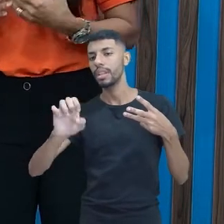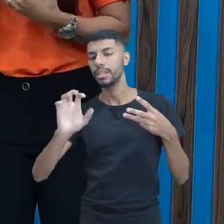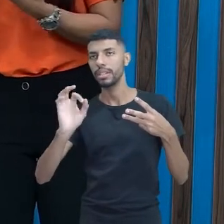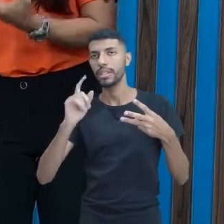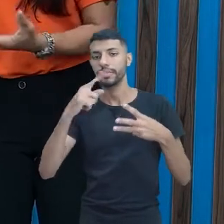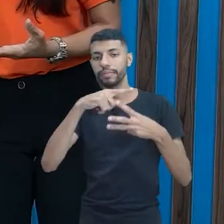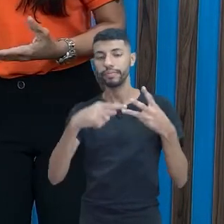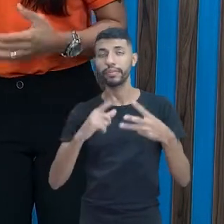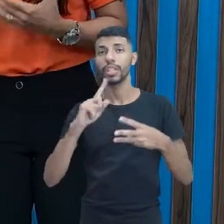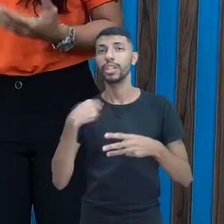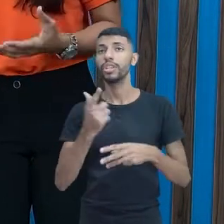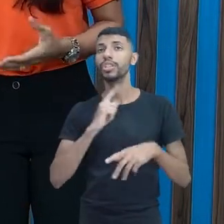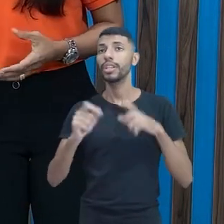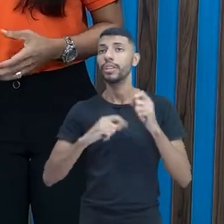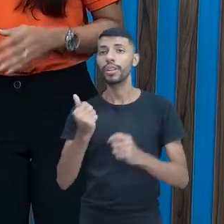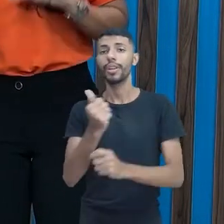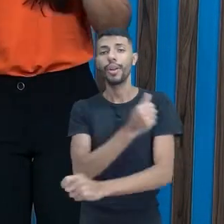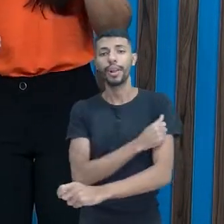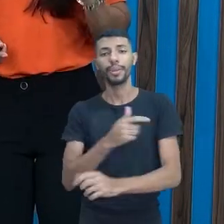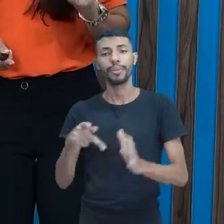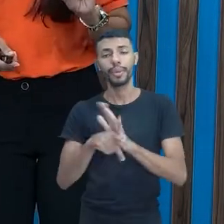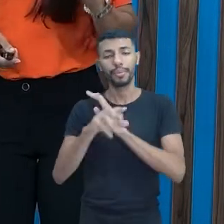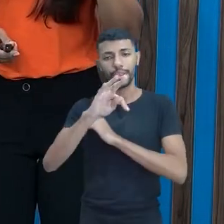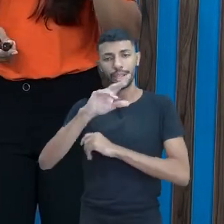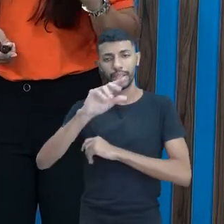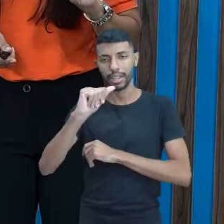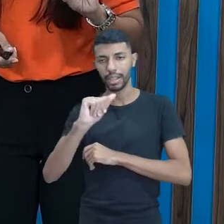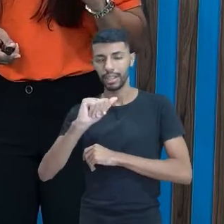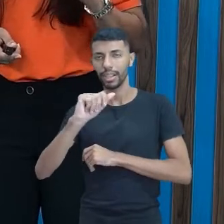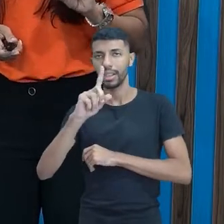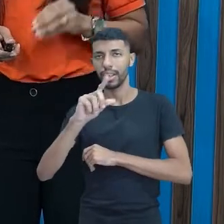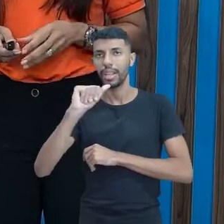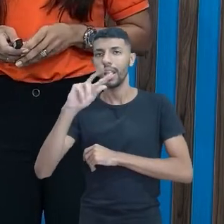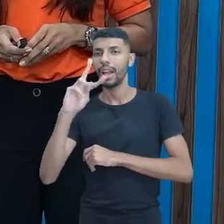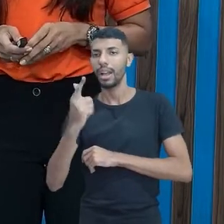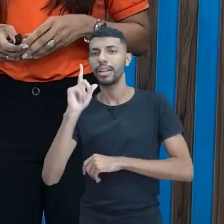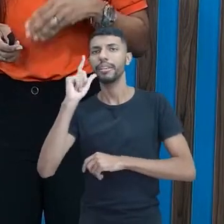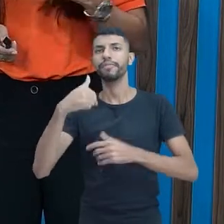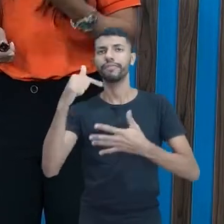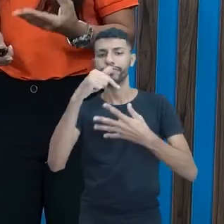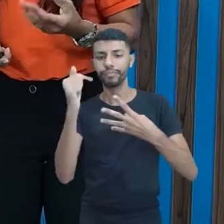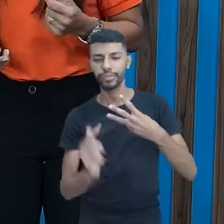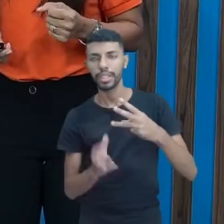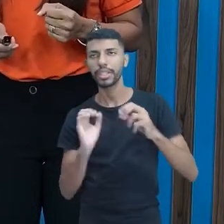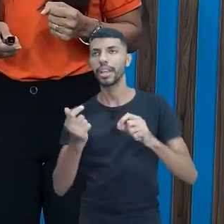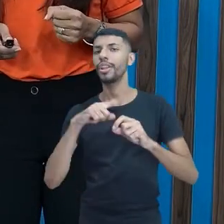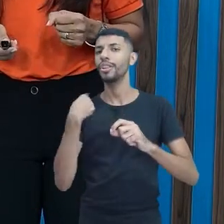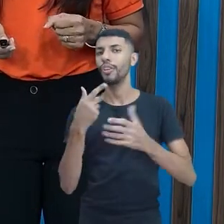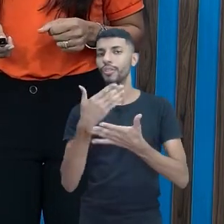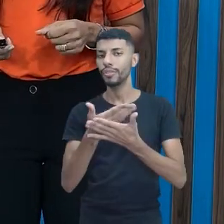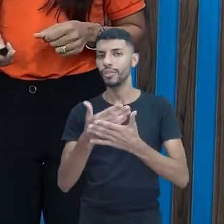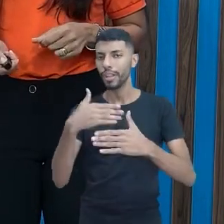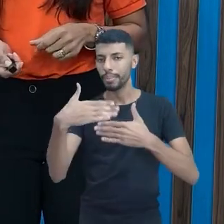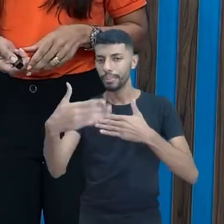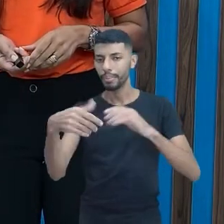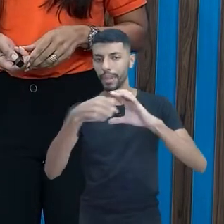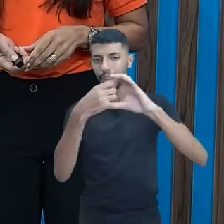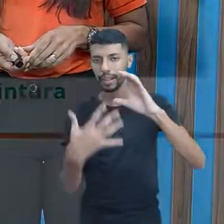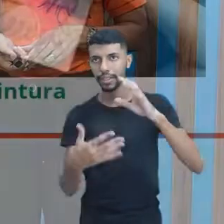é impulsivo e agitado. Mas a gente vai falar bem direitinho sobre essas características ao longo das nossas conversas.